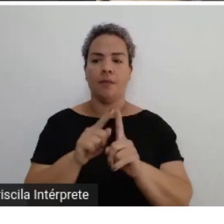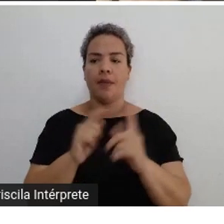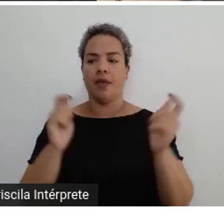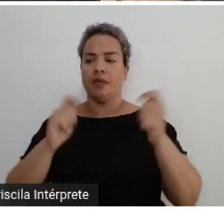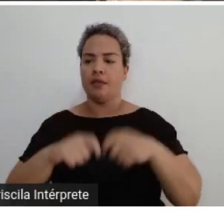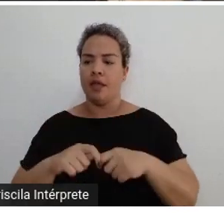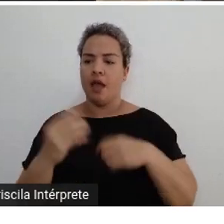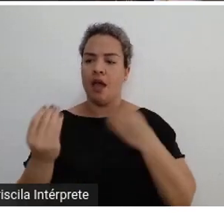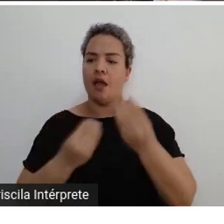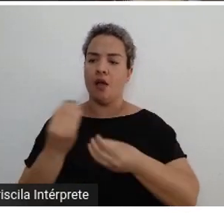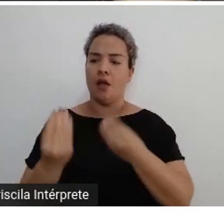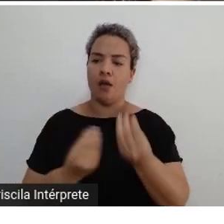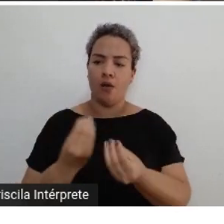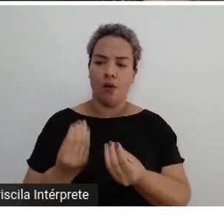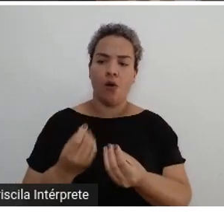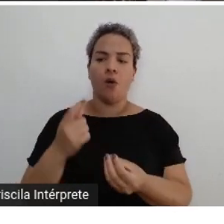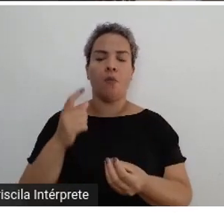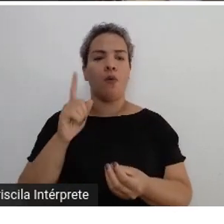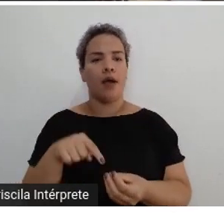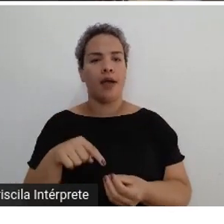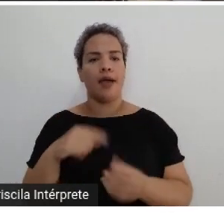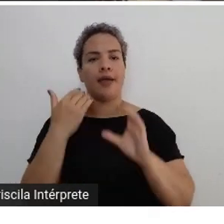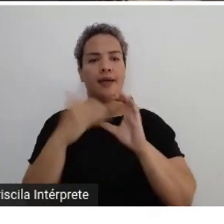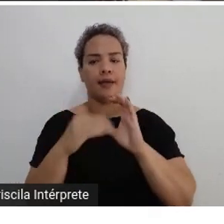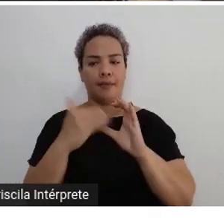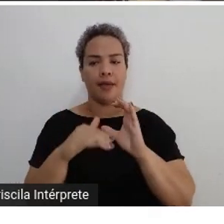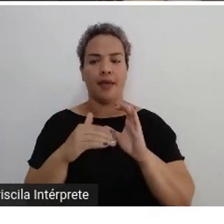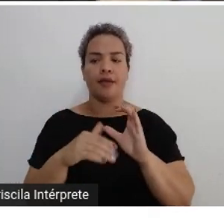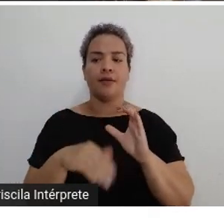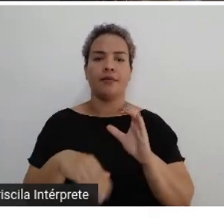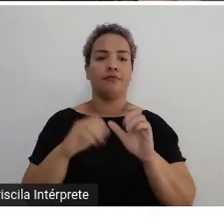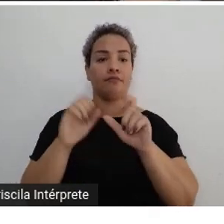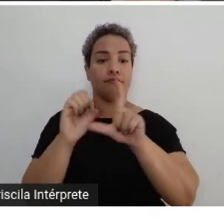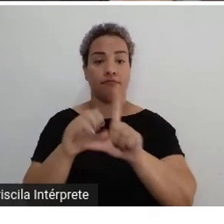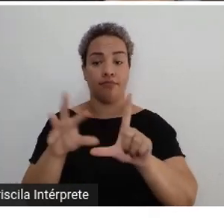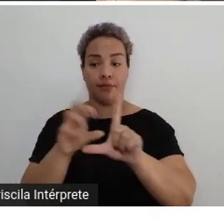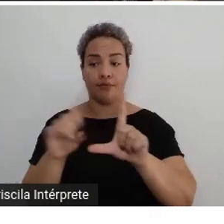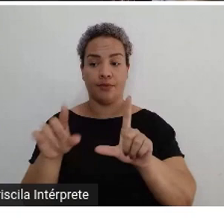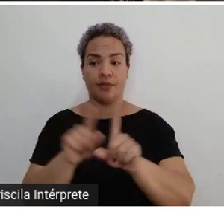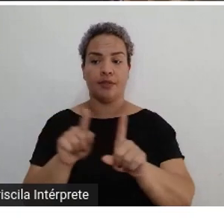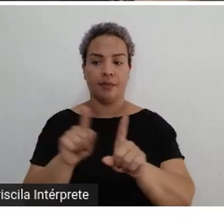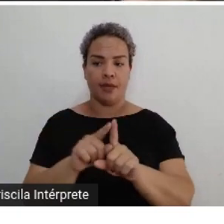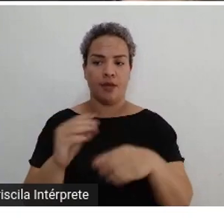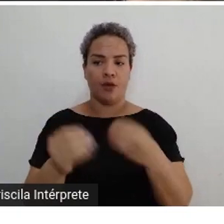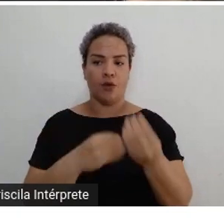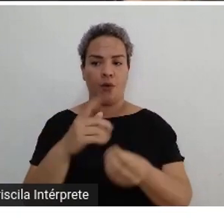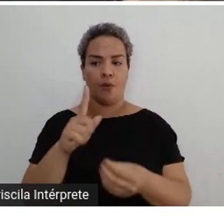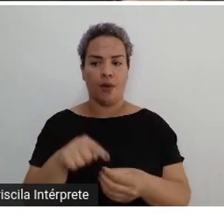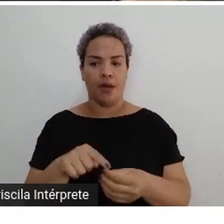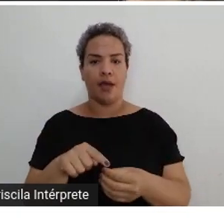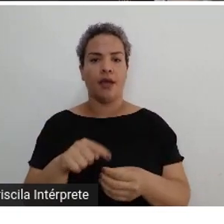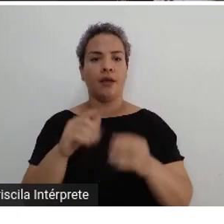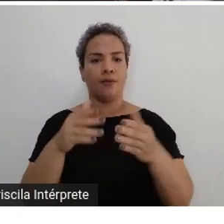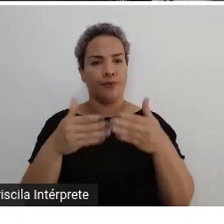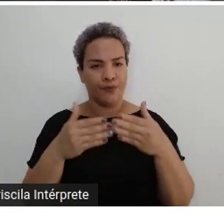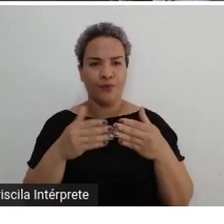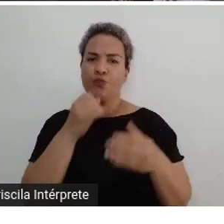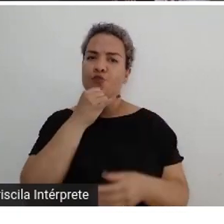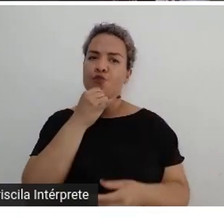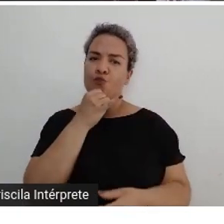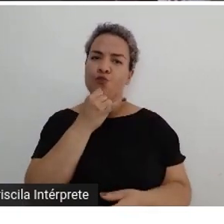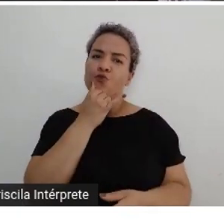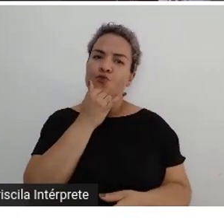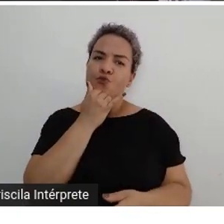disposição, no meu e-mail e aqui o QR Code do meu LinkedIn. Muito obrigada, gente. Desculpa por ter estourado o tempo.